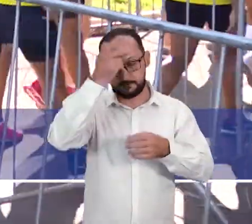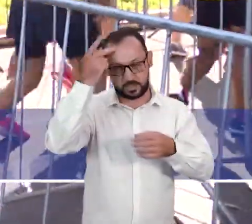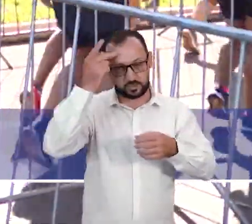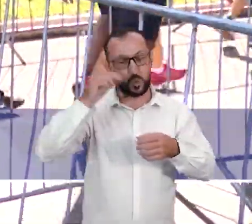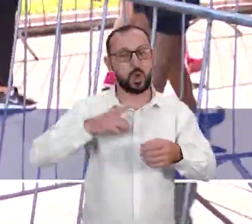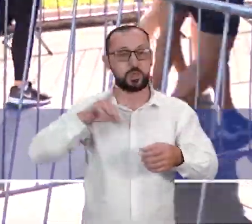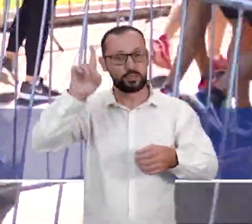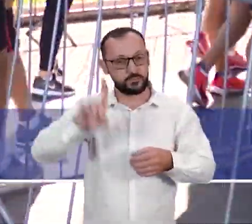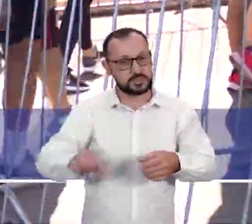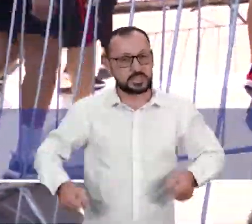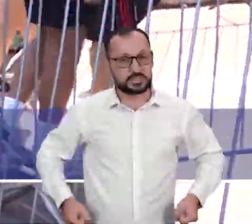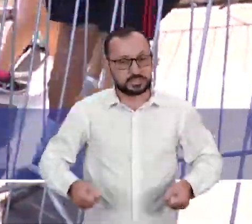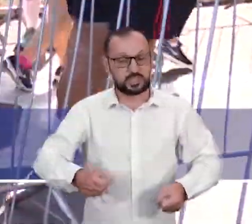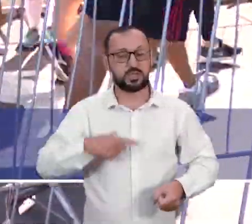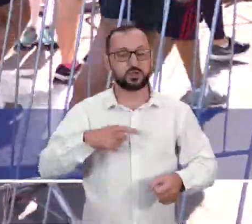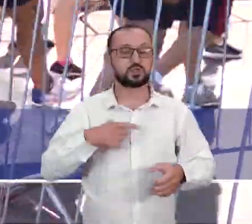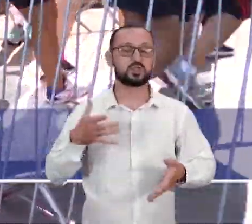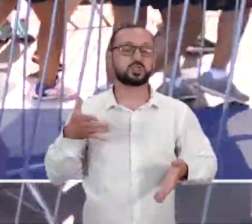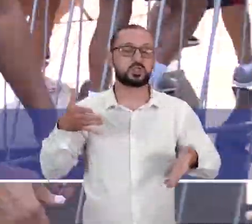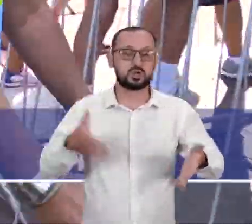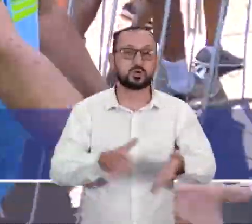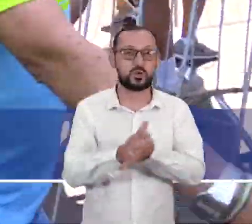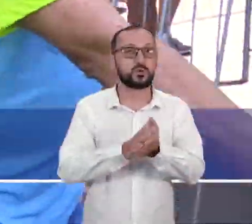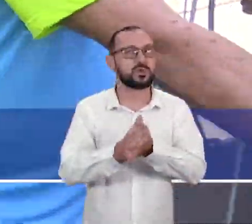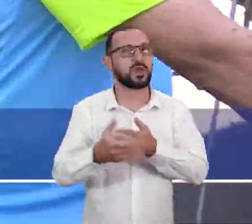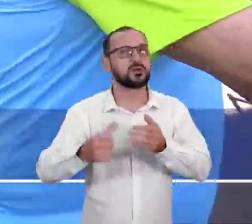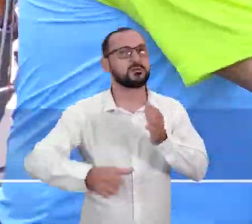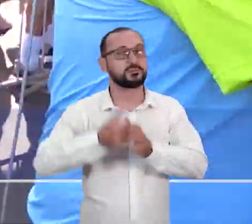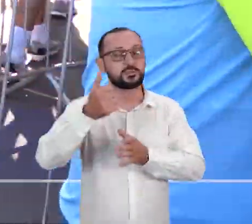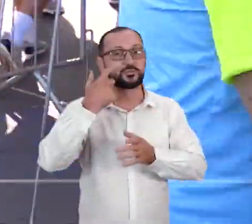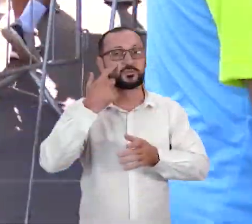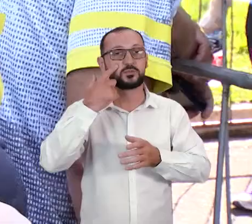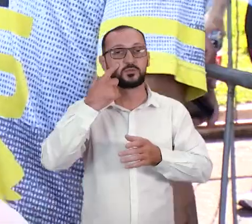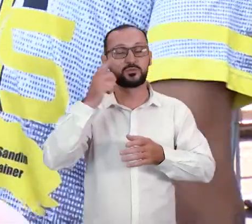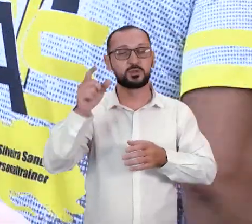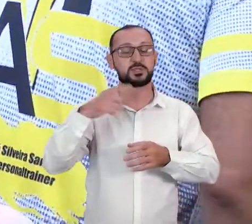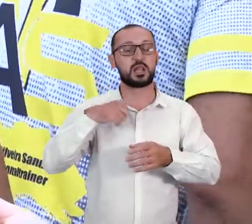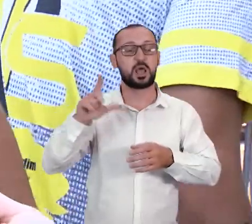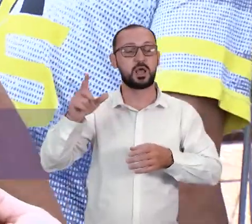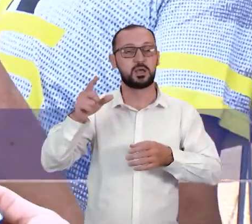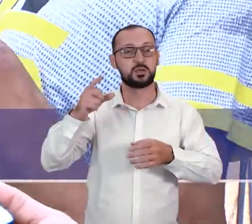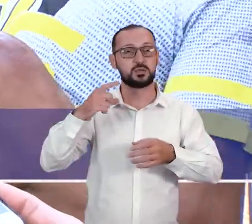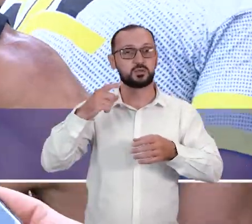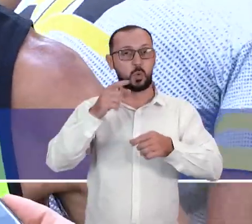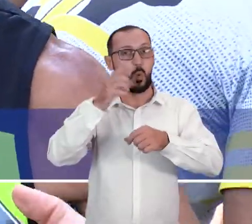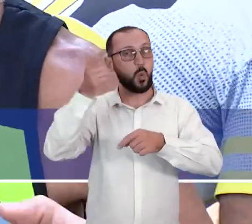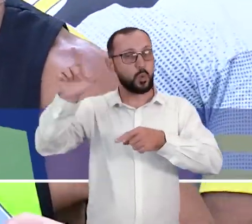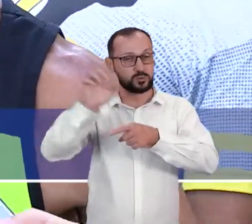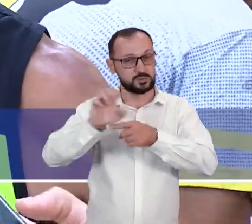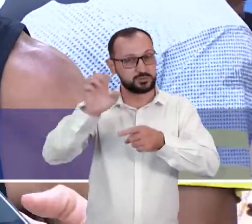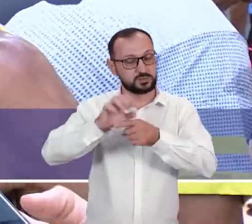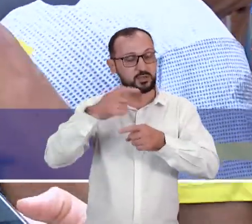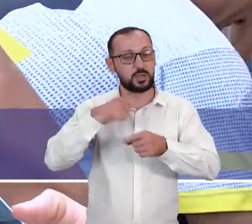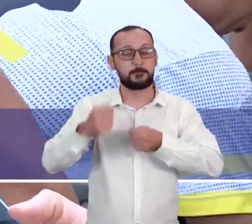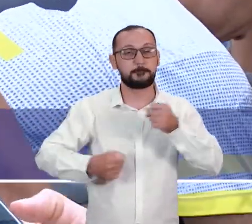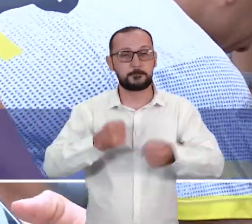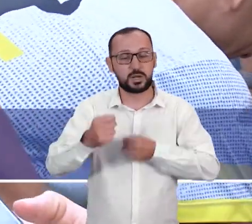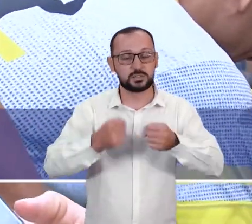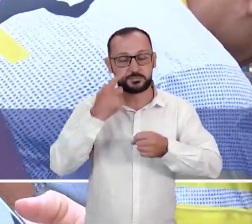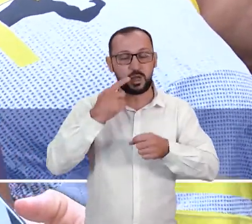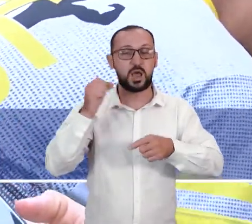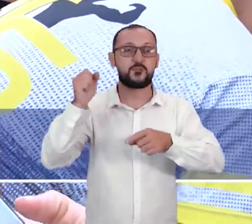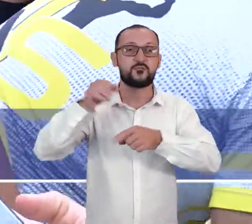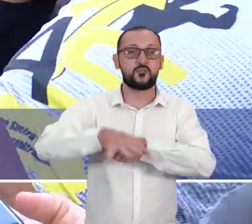pela categoria Pessoa com Deficiência, chegou na expectativa pelo pódio. Eu vim de Caicó, Rio Grande do Norte, vim participar da